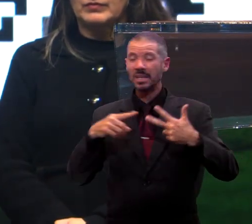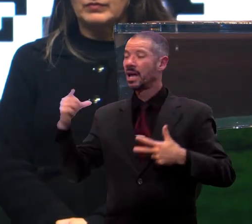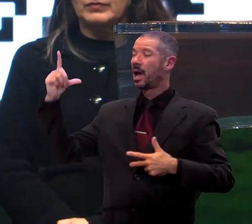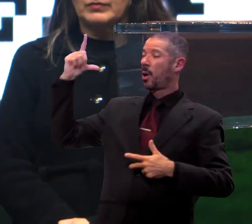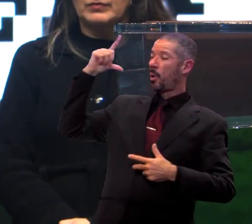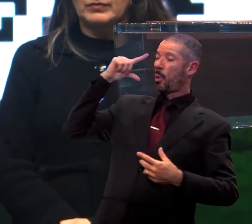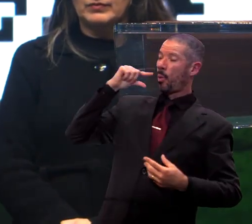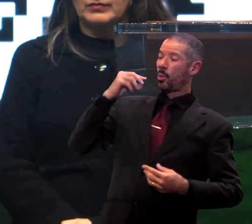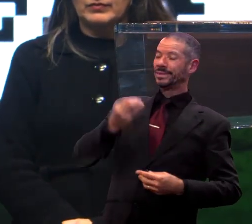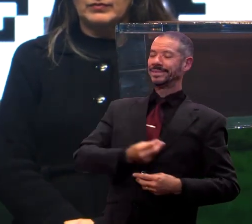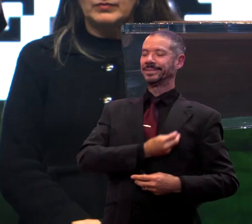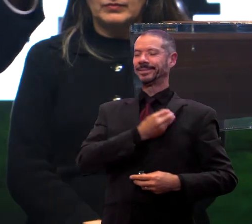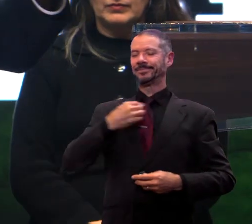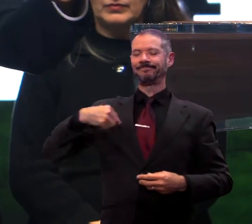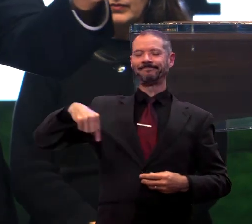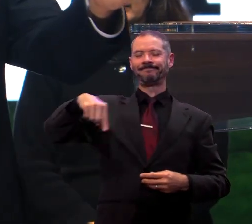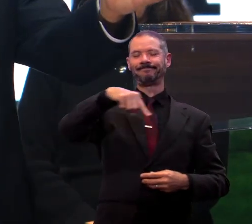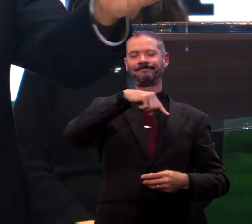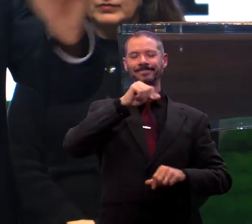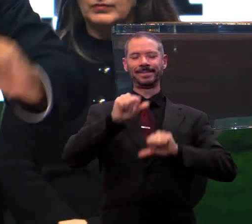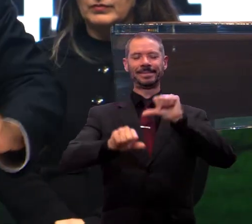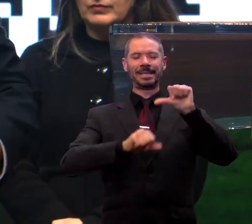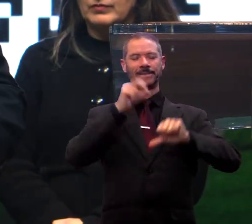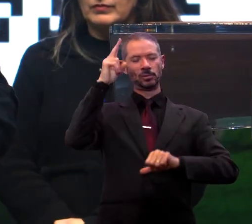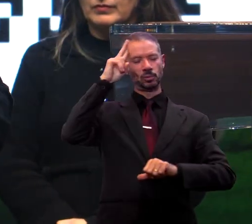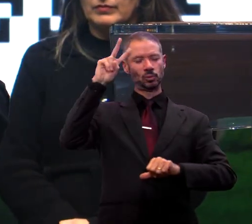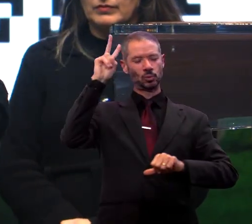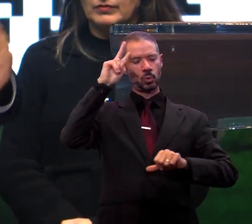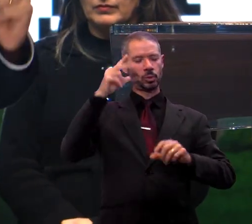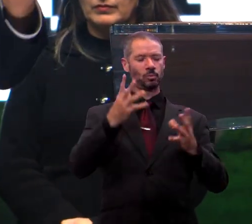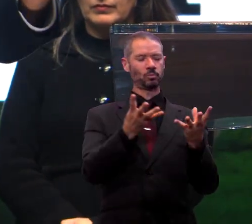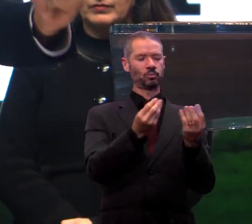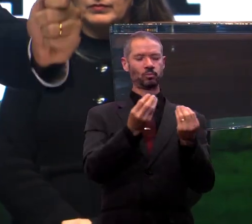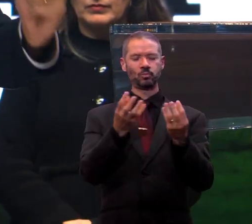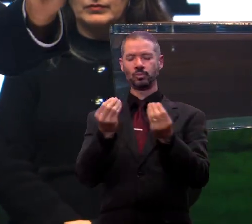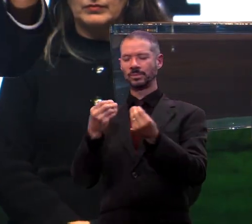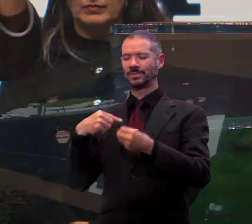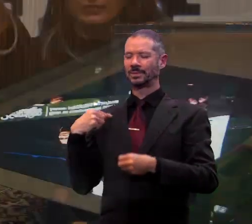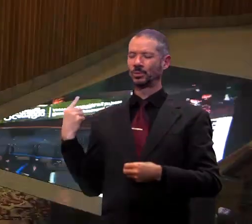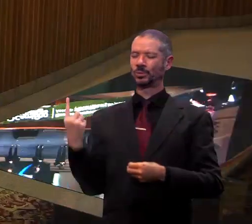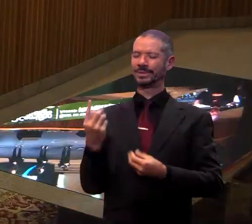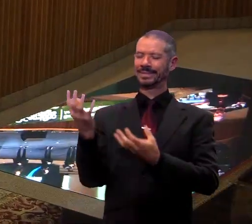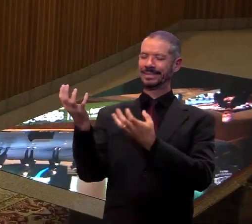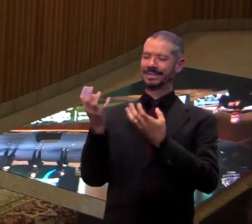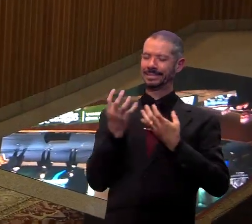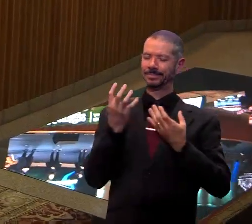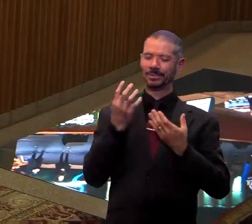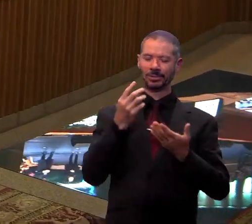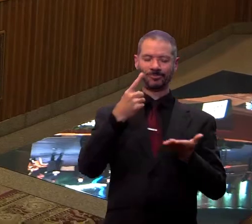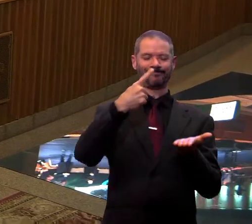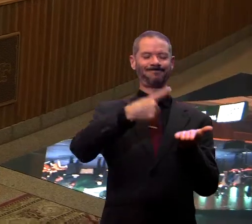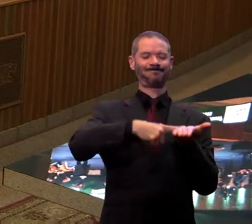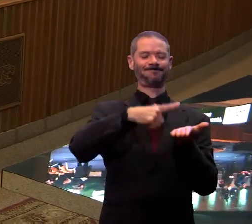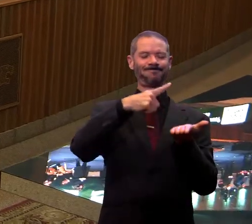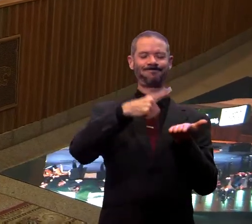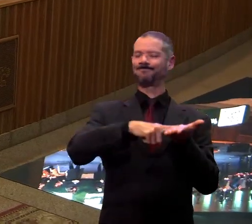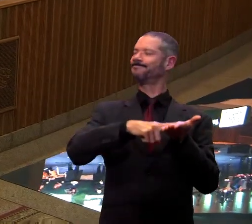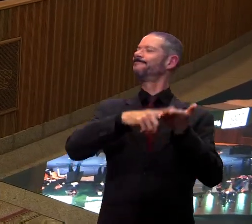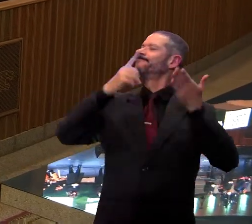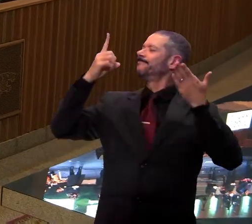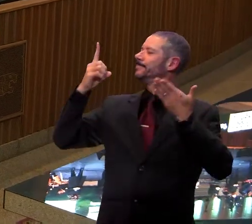nossa vida para mudar a história de tanta gente. Nós queremos nos comprometer